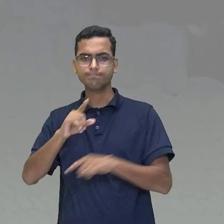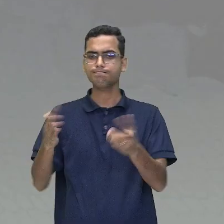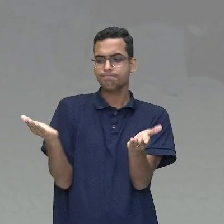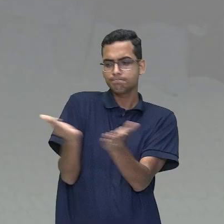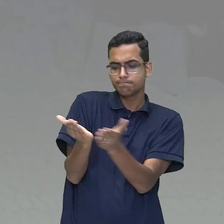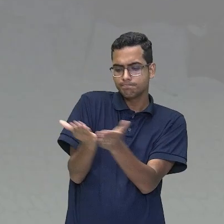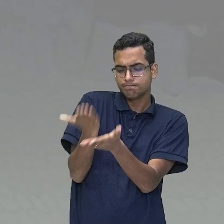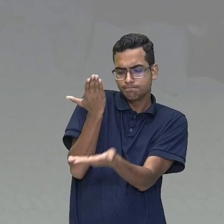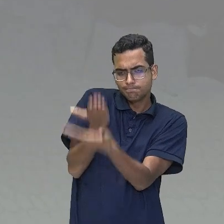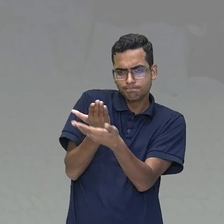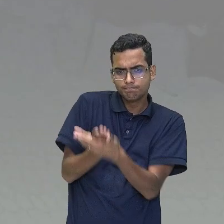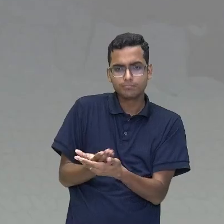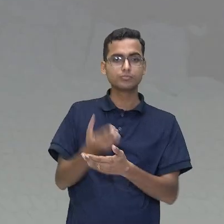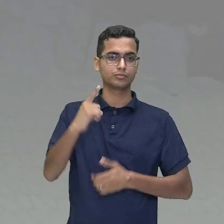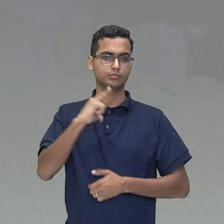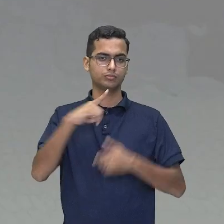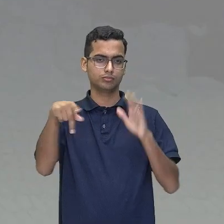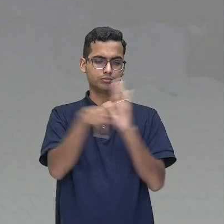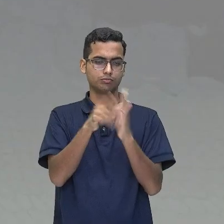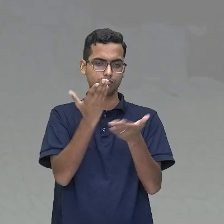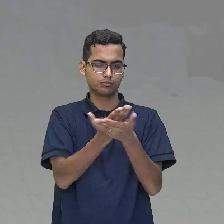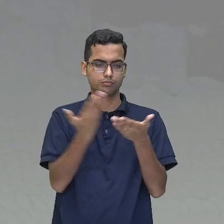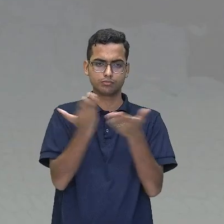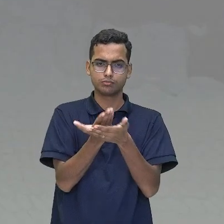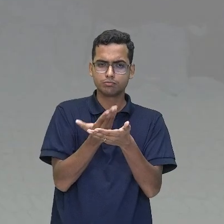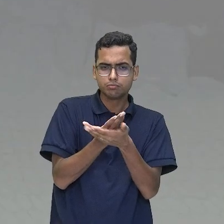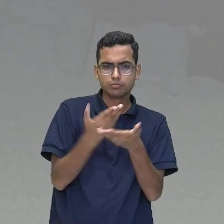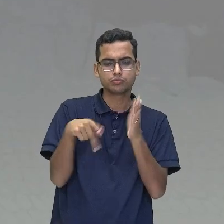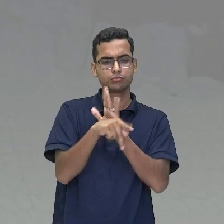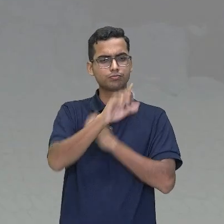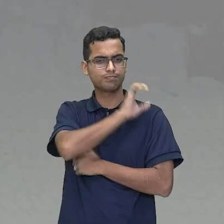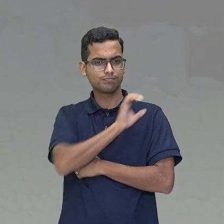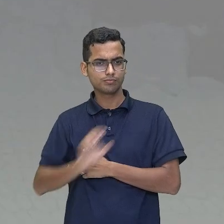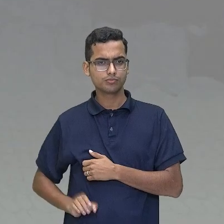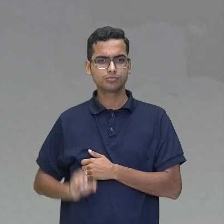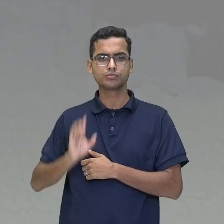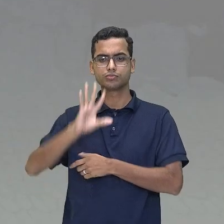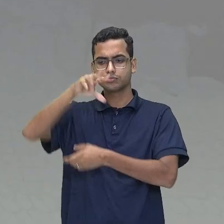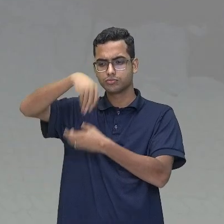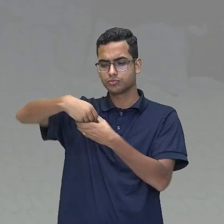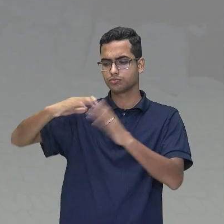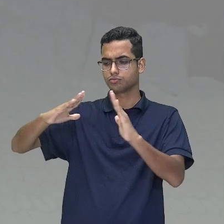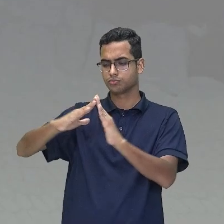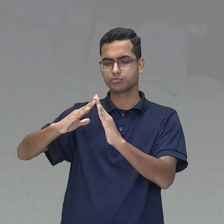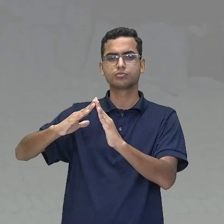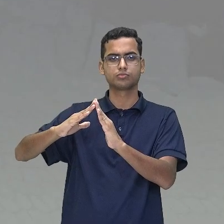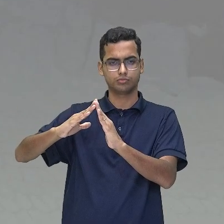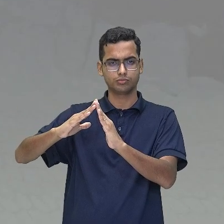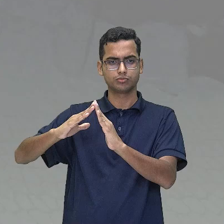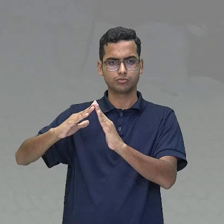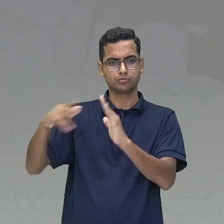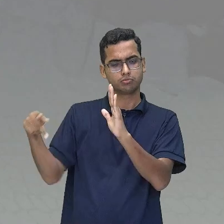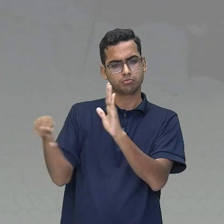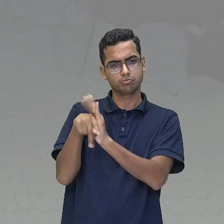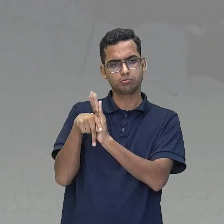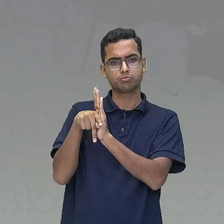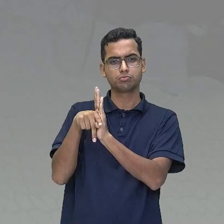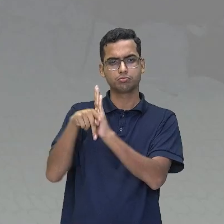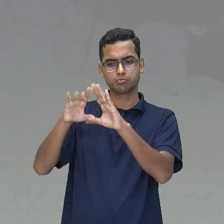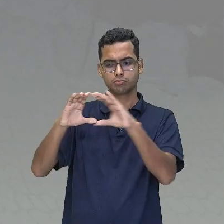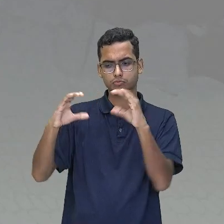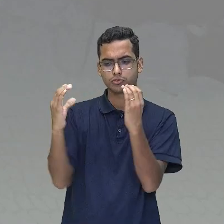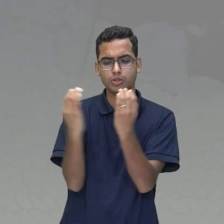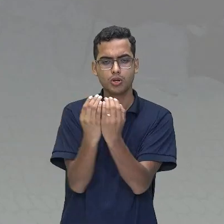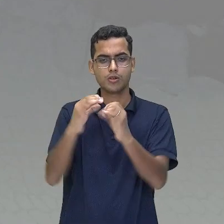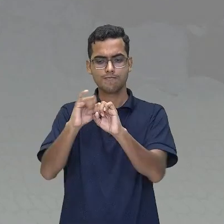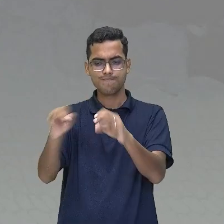são estudados pelo cristianismo, mas também se estudam nas sinagogas, nas comunidades israelitas ou nas comunidades do judaísmo. É a